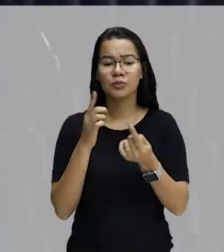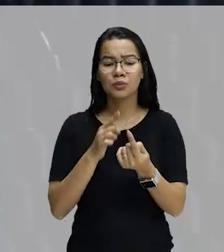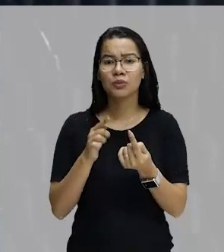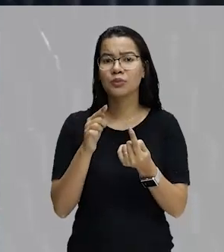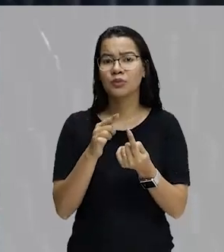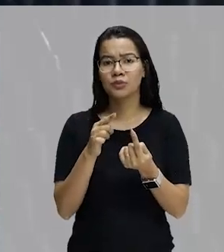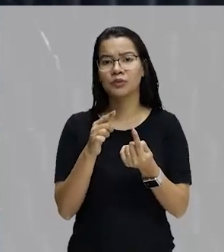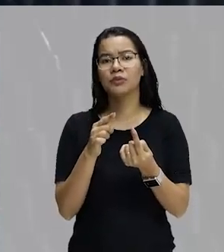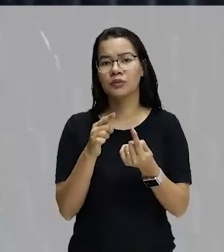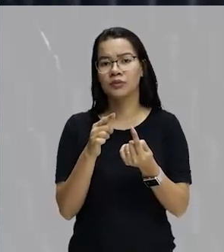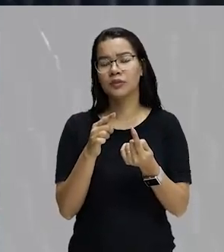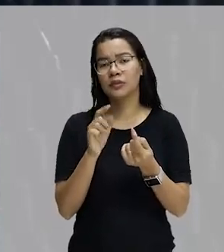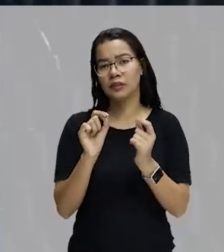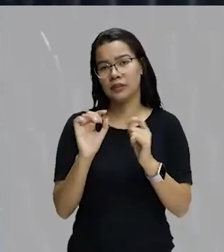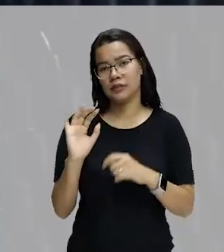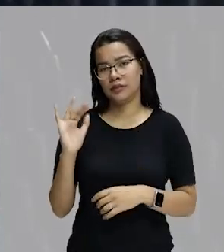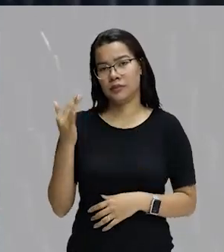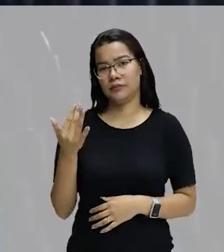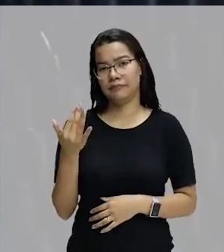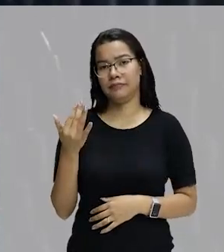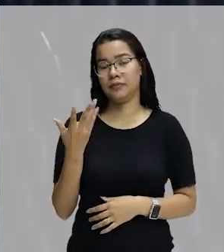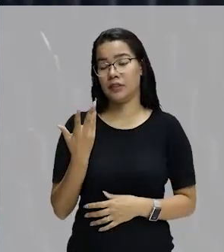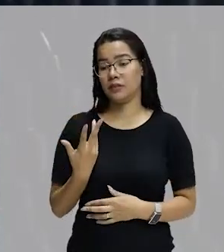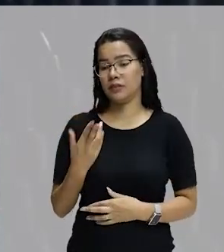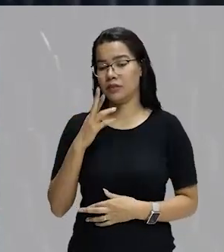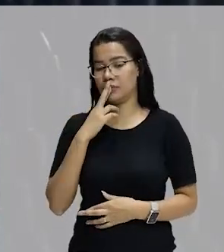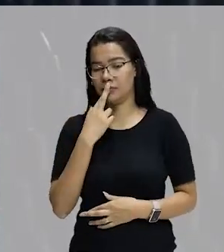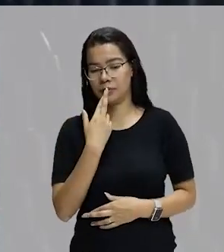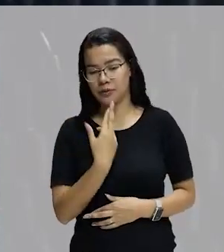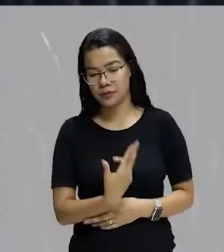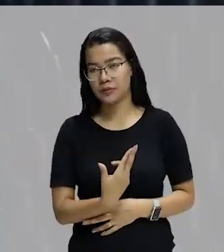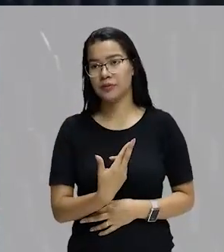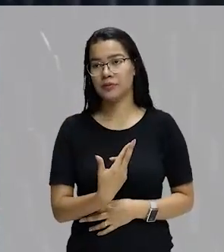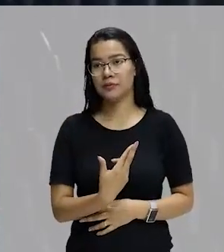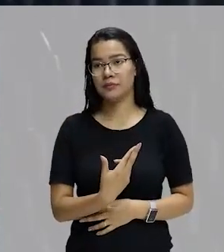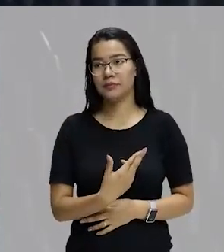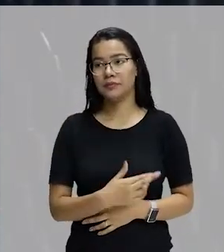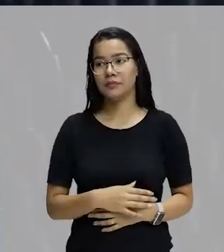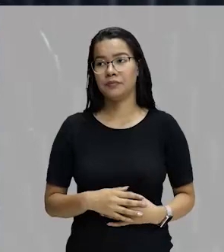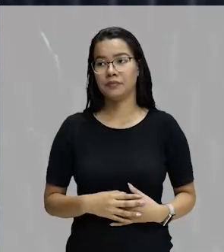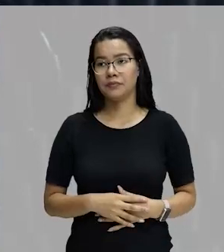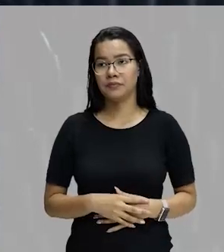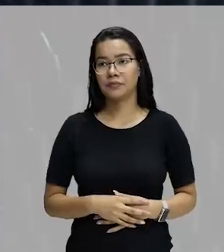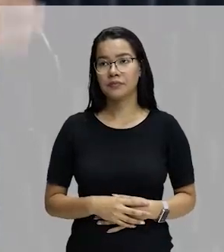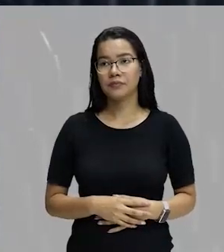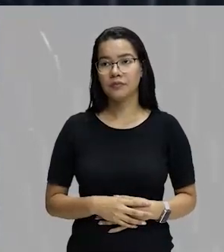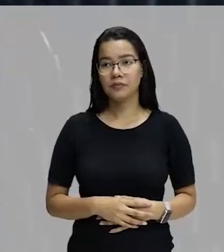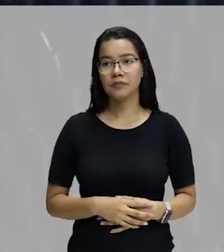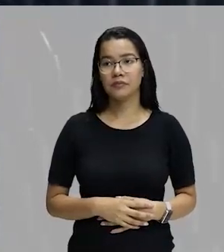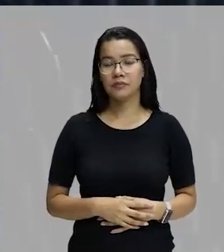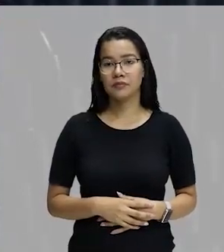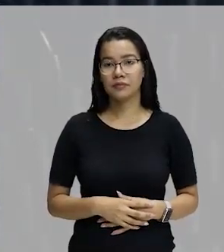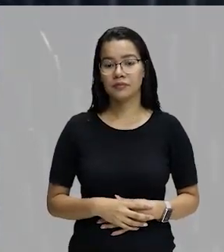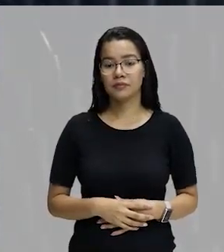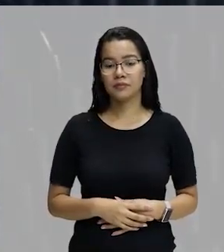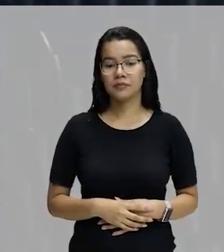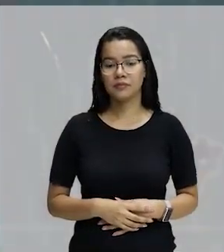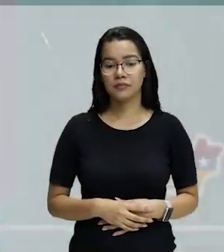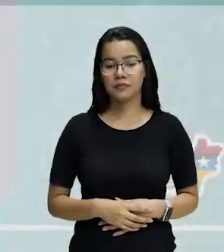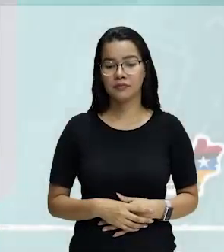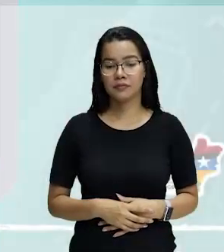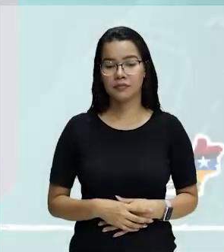daquela ação ter ocorrido, tá bom? Aí a resposta seria because, e aí por quê, e o restante, tá